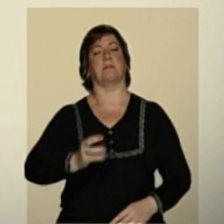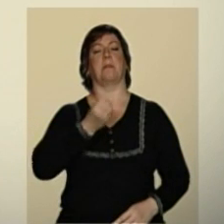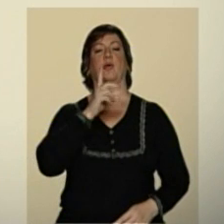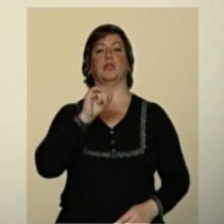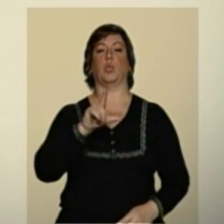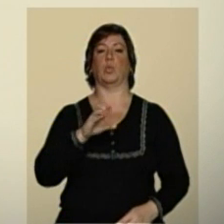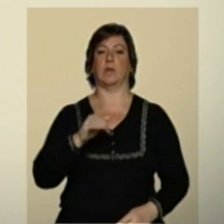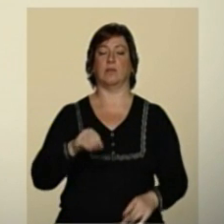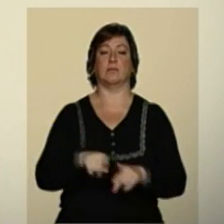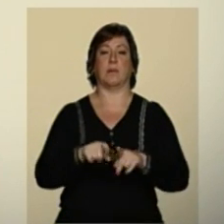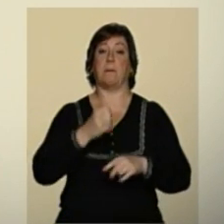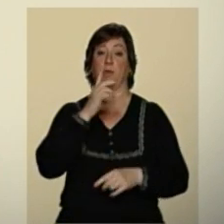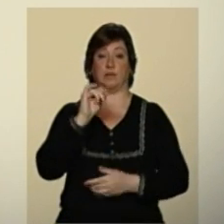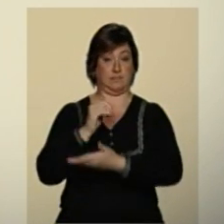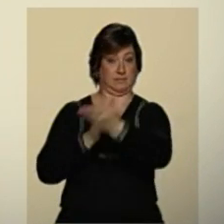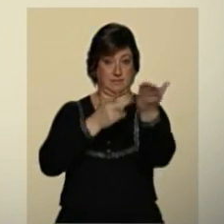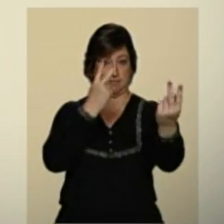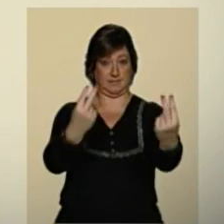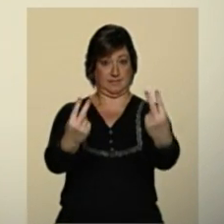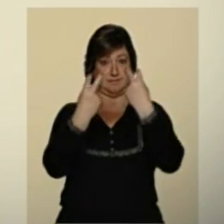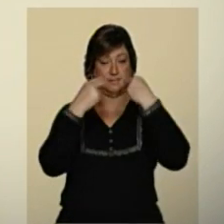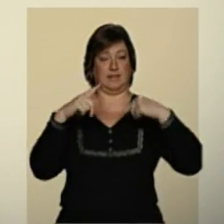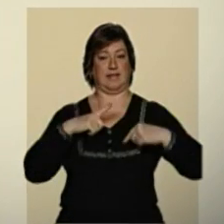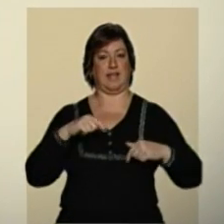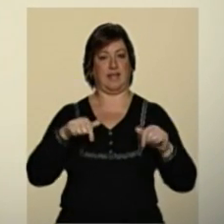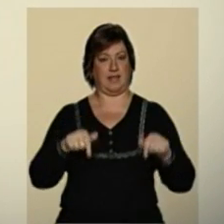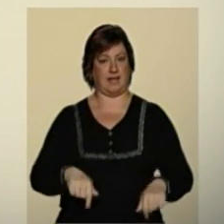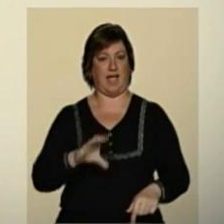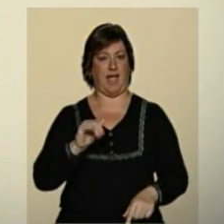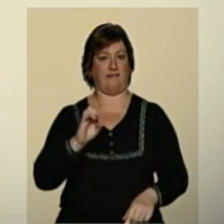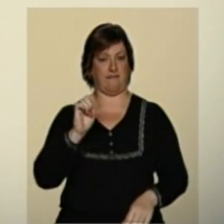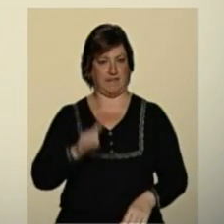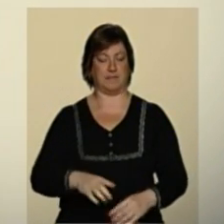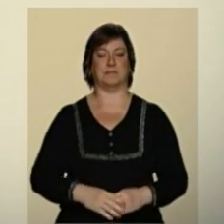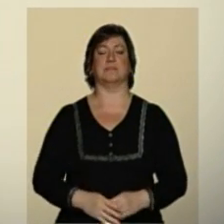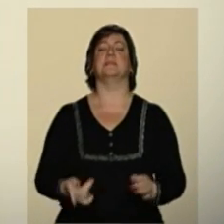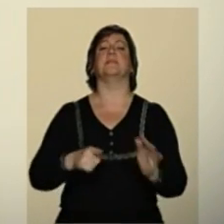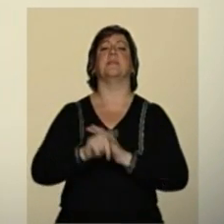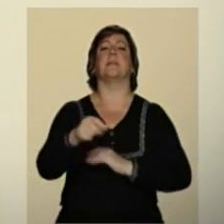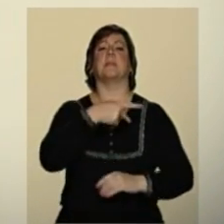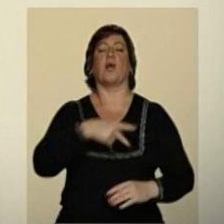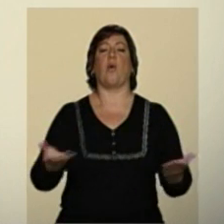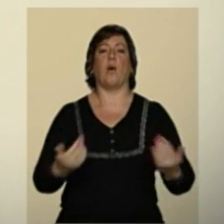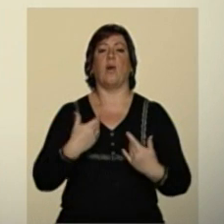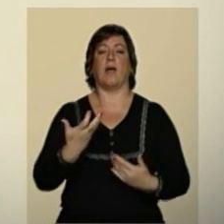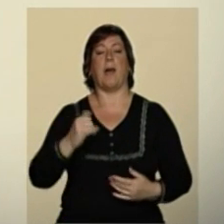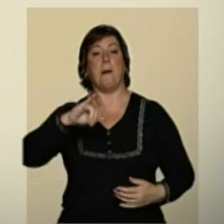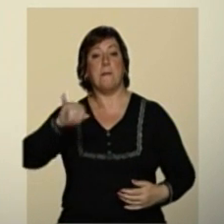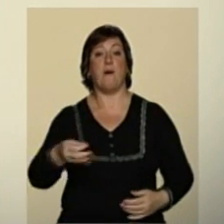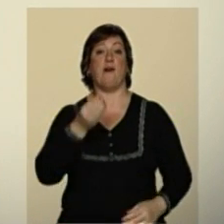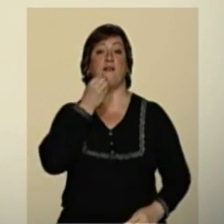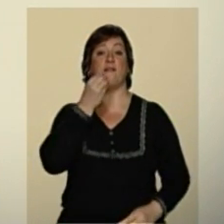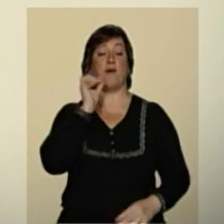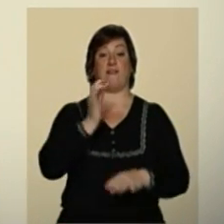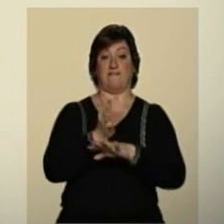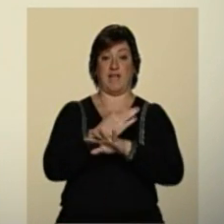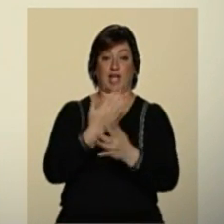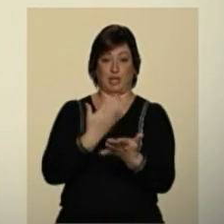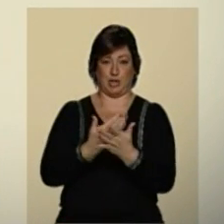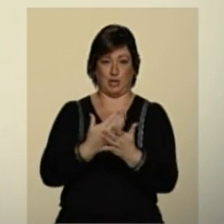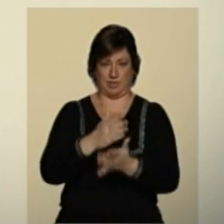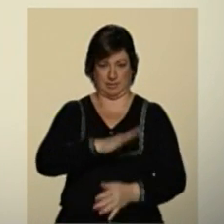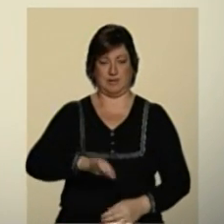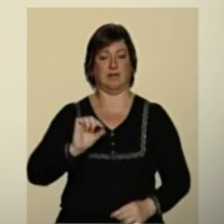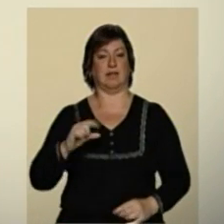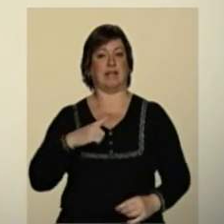Luciano e bom dia você ouvinte que nos acompanha aqui no café presidenta Hoje eu queria aproveitar que as férias escolares estão chegando para